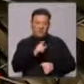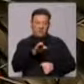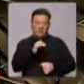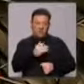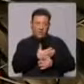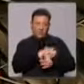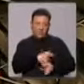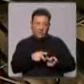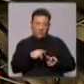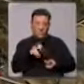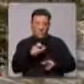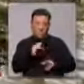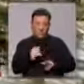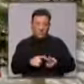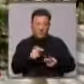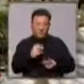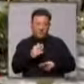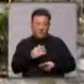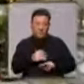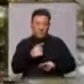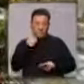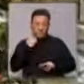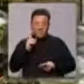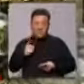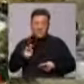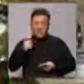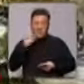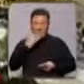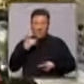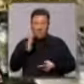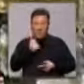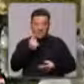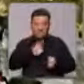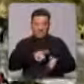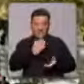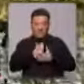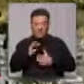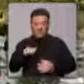Lisboa. Para conhecer apenas em Macau, de 15 de março até a final de outubro.